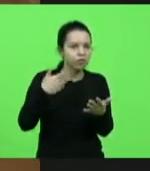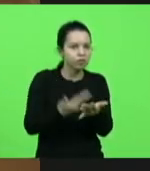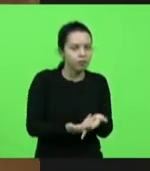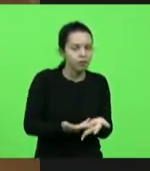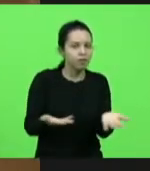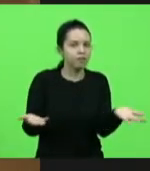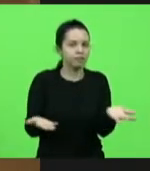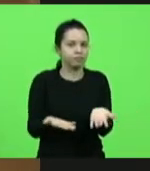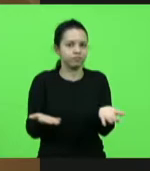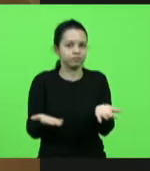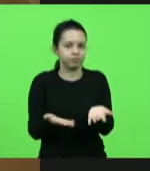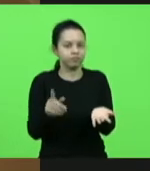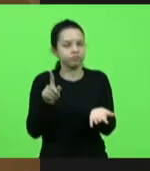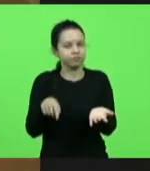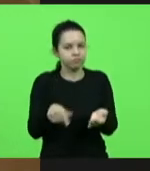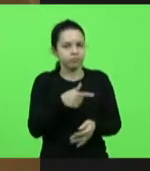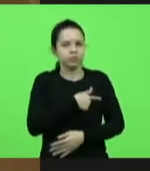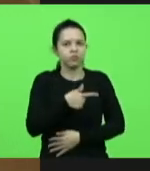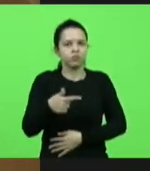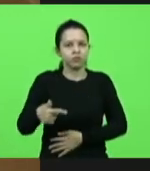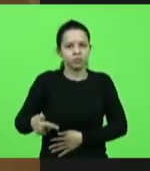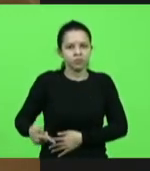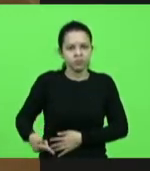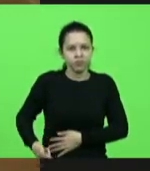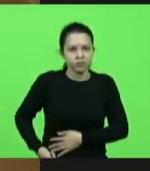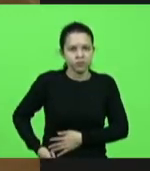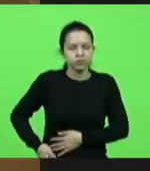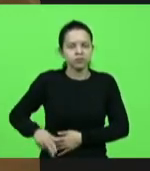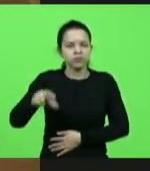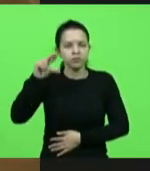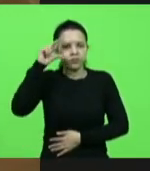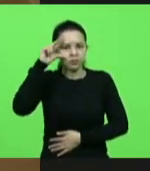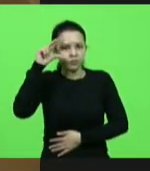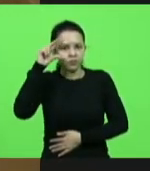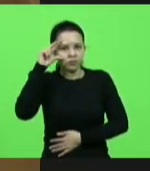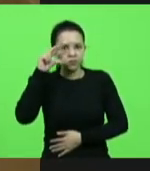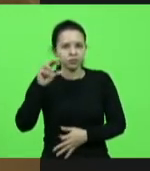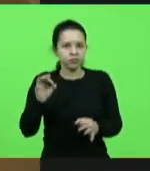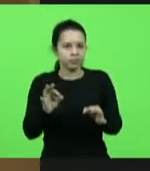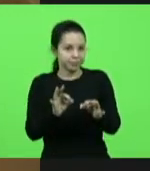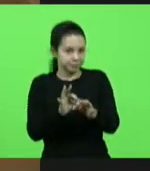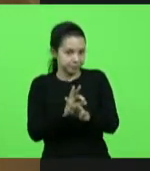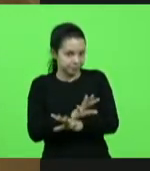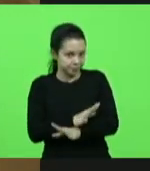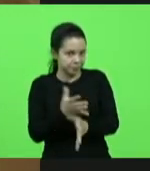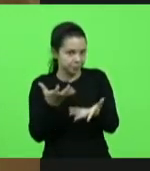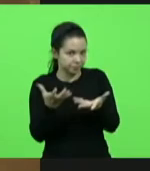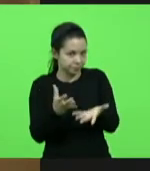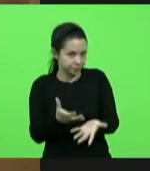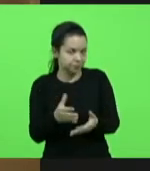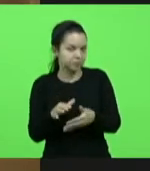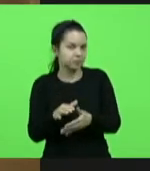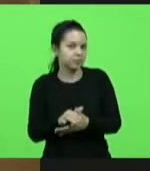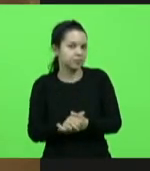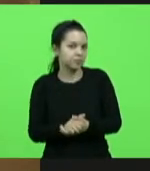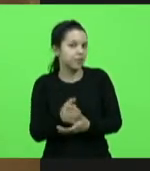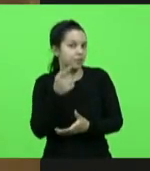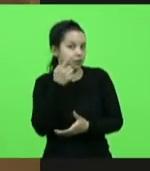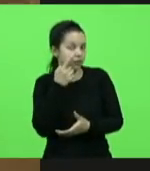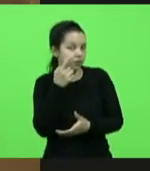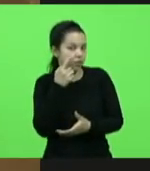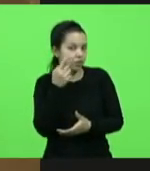feito pelo governador Raimundo Colombo. Dito isso, eu queria soltar a segunda imagem.